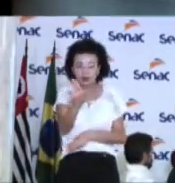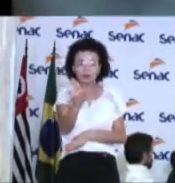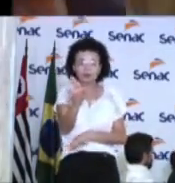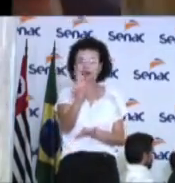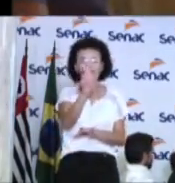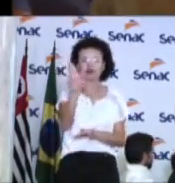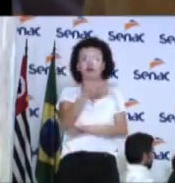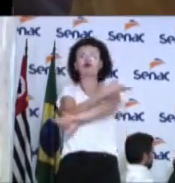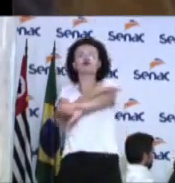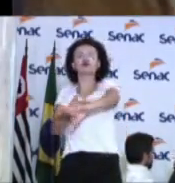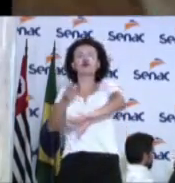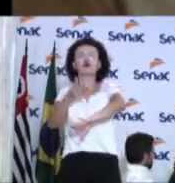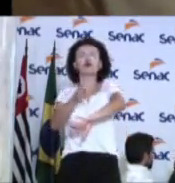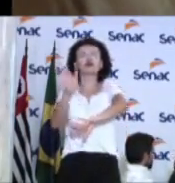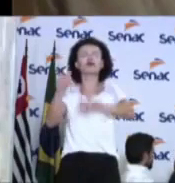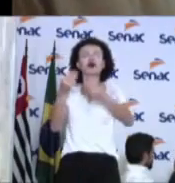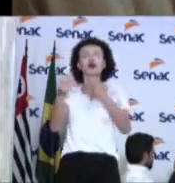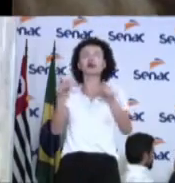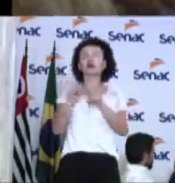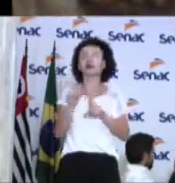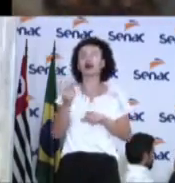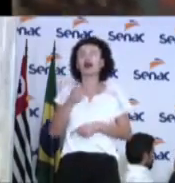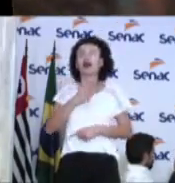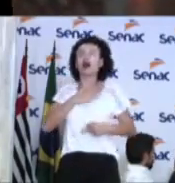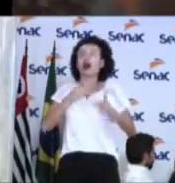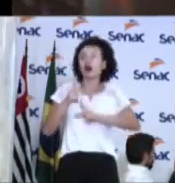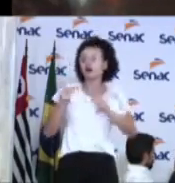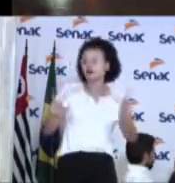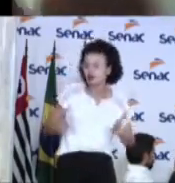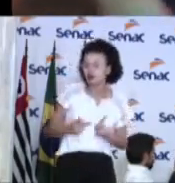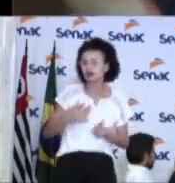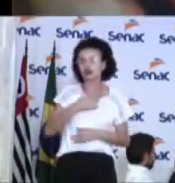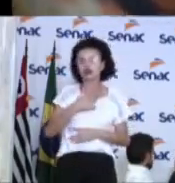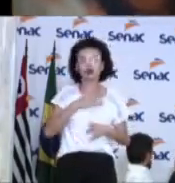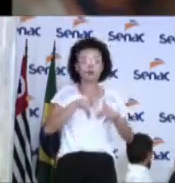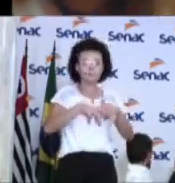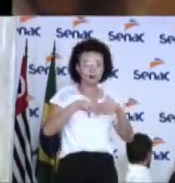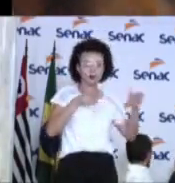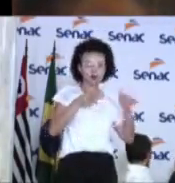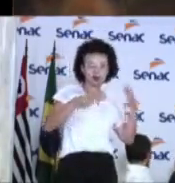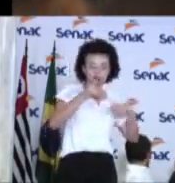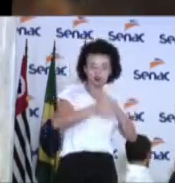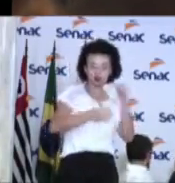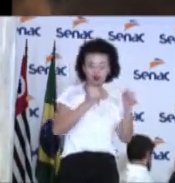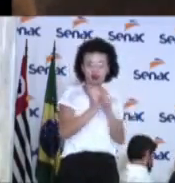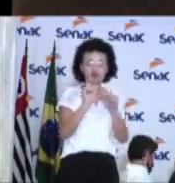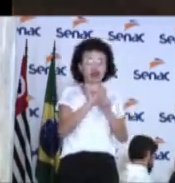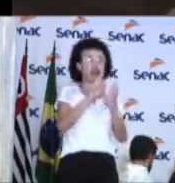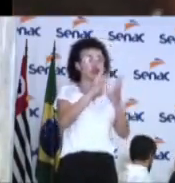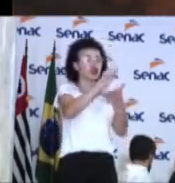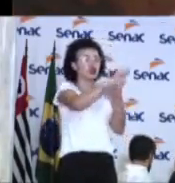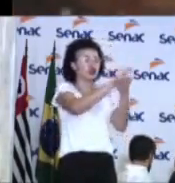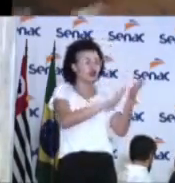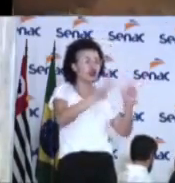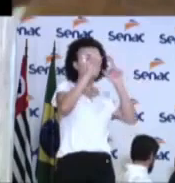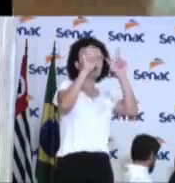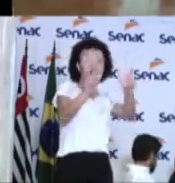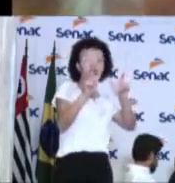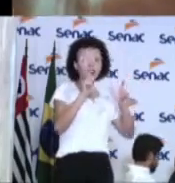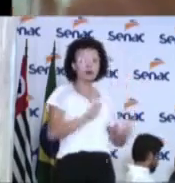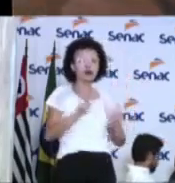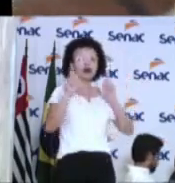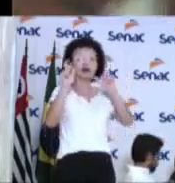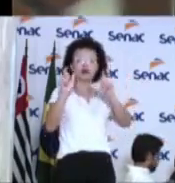apelido. Qual é seu prato predileto? E é por isso que, ao longo do ano, faremos atividades em todos os locais